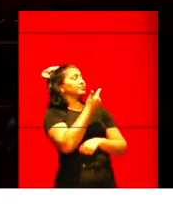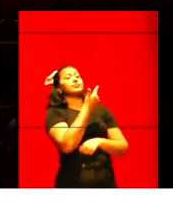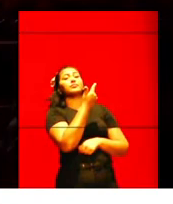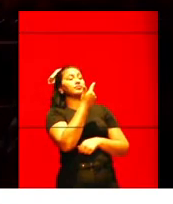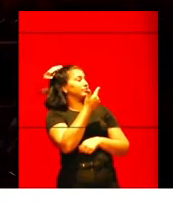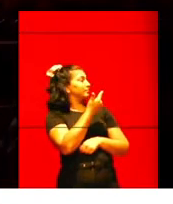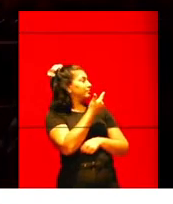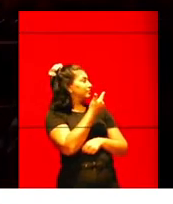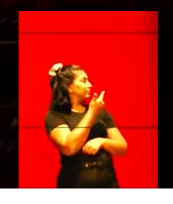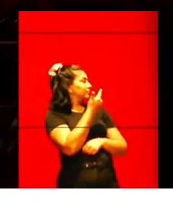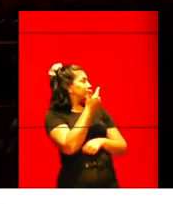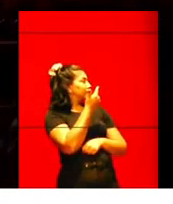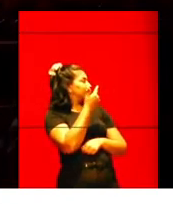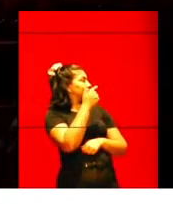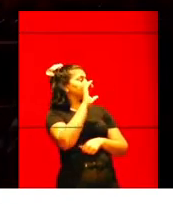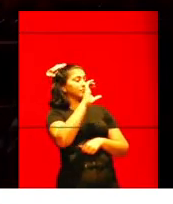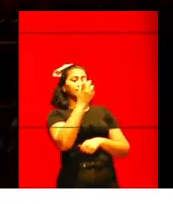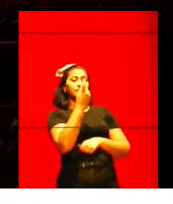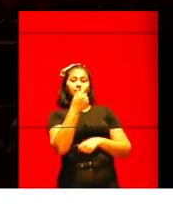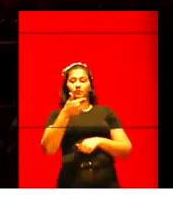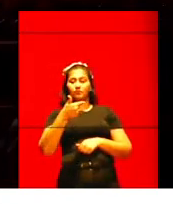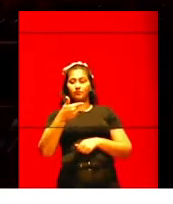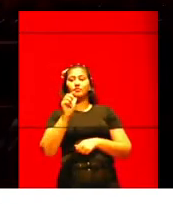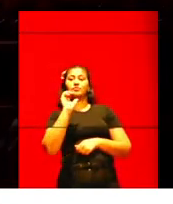Primário. Esse daqui que tem CH2 ali.